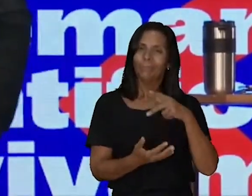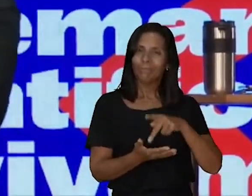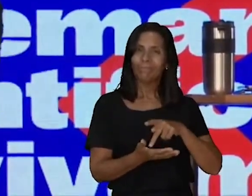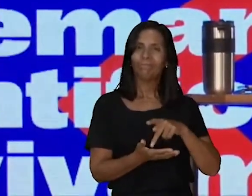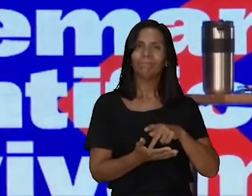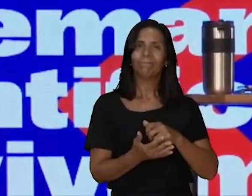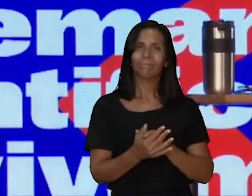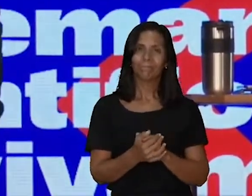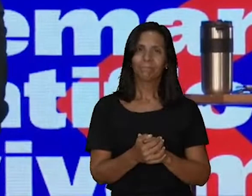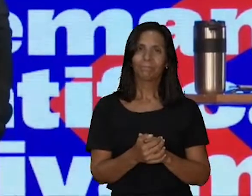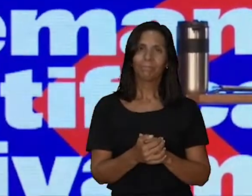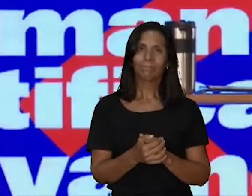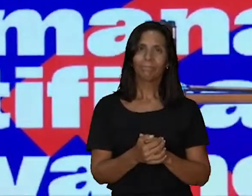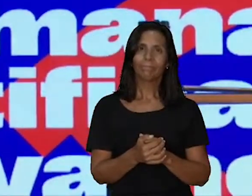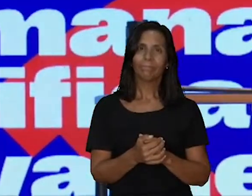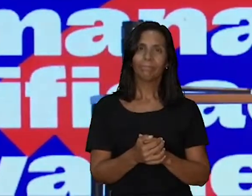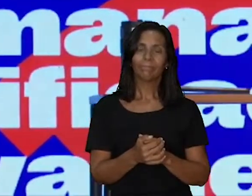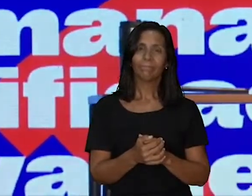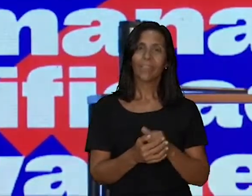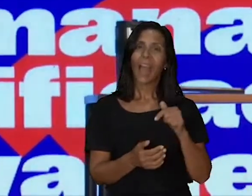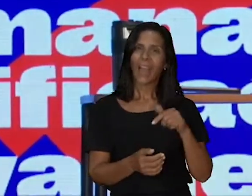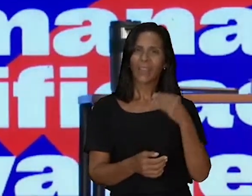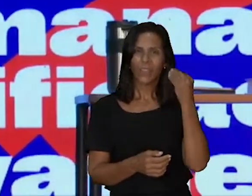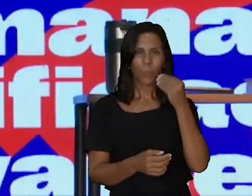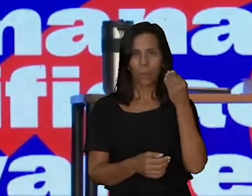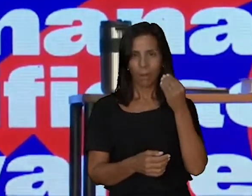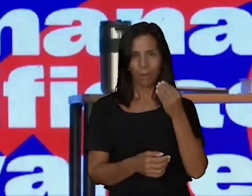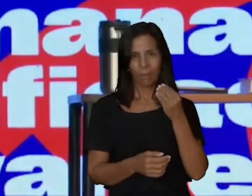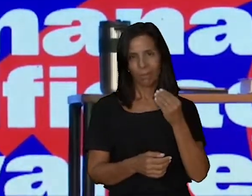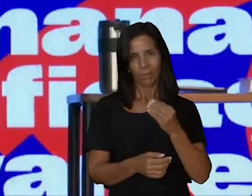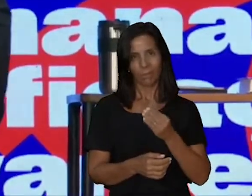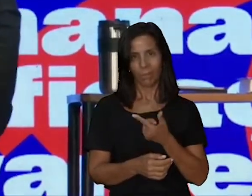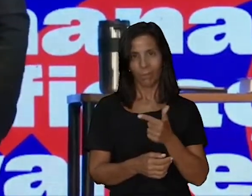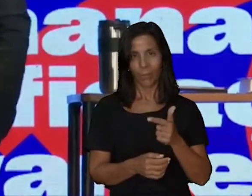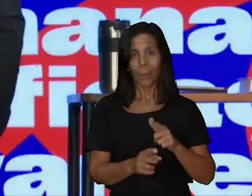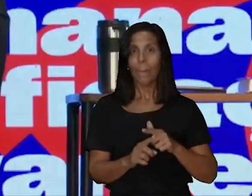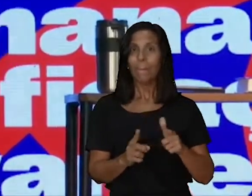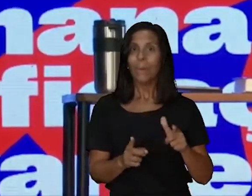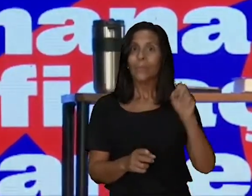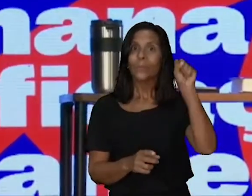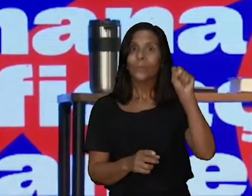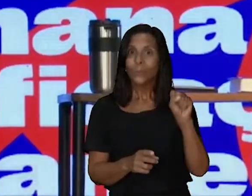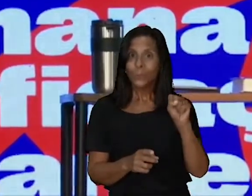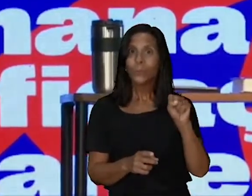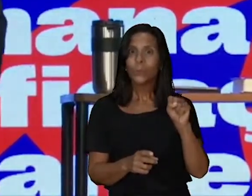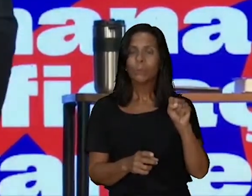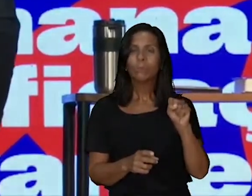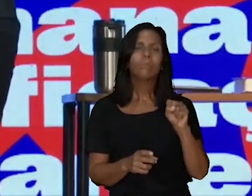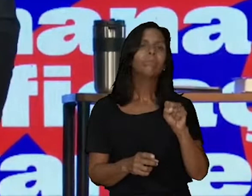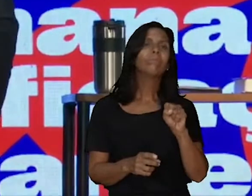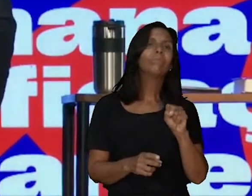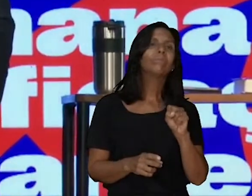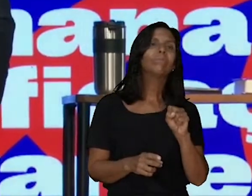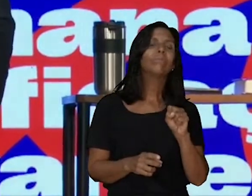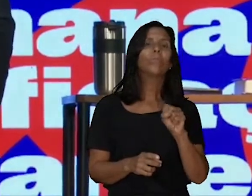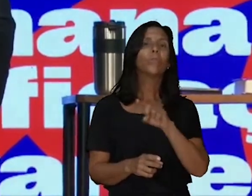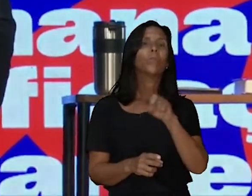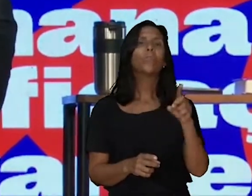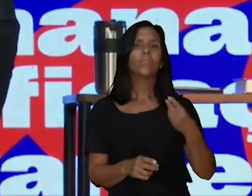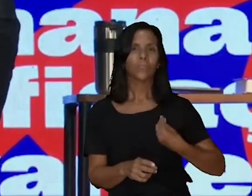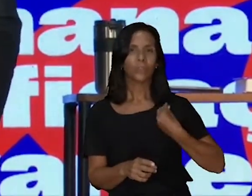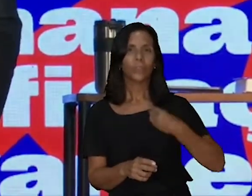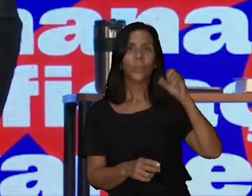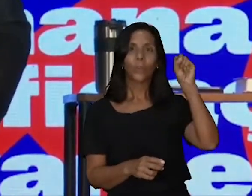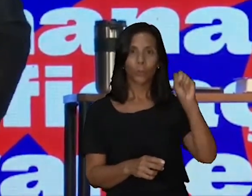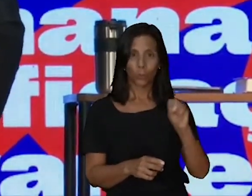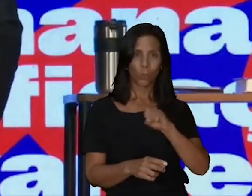Aqui você não tem essa experiência, mas lá no sul, quem já morou no sul do Brasil aqui? Então você sabe do que eu